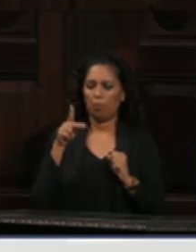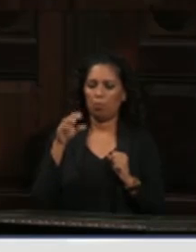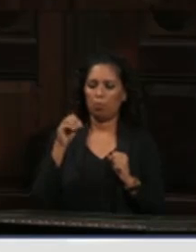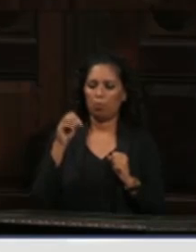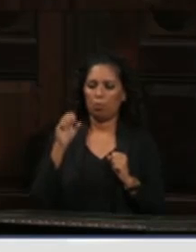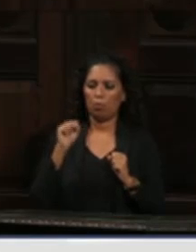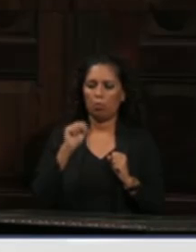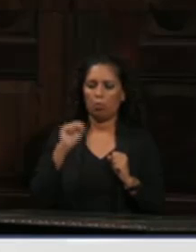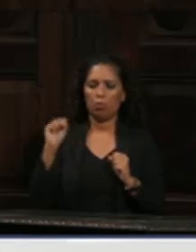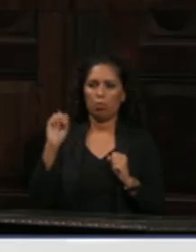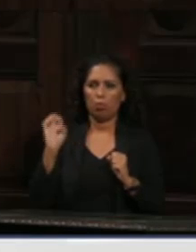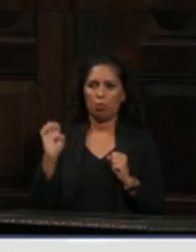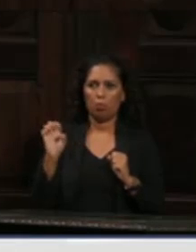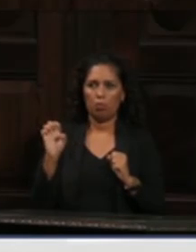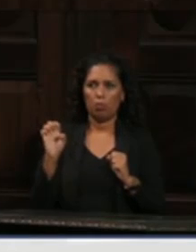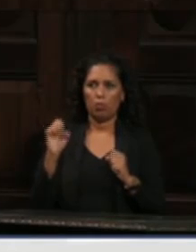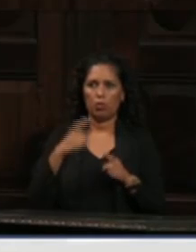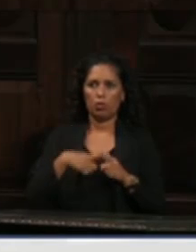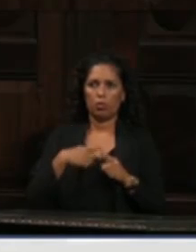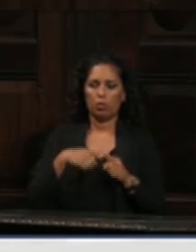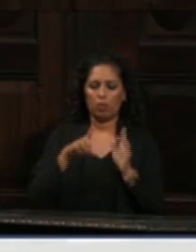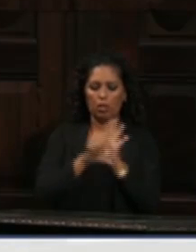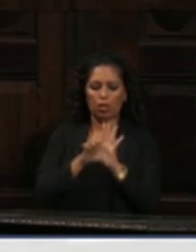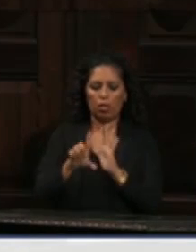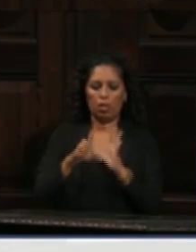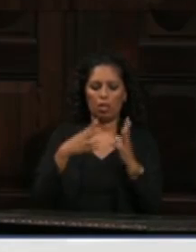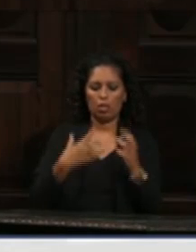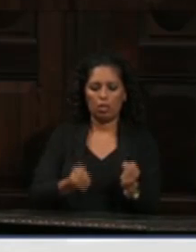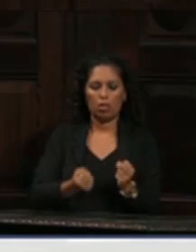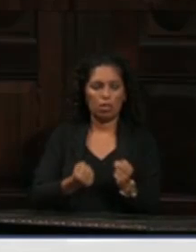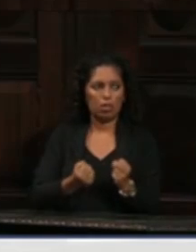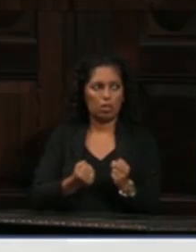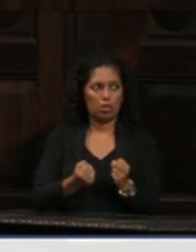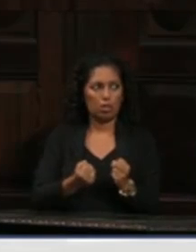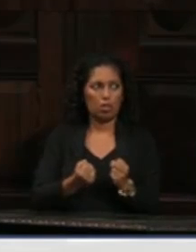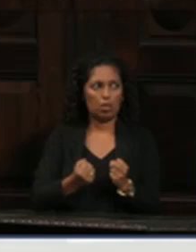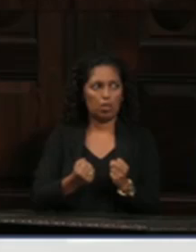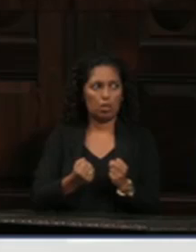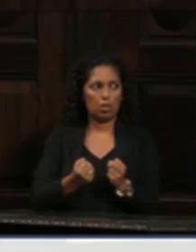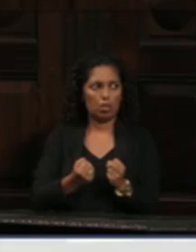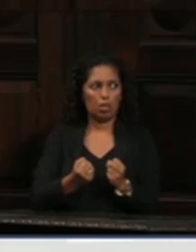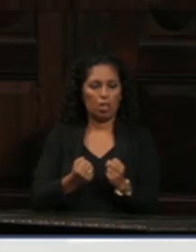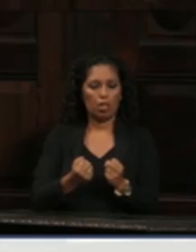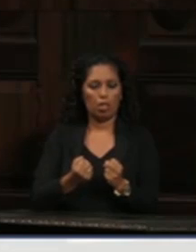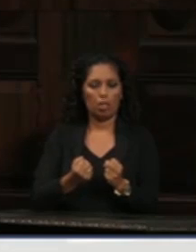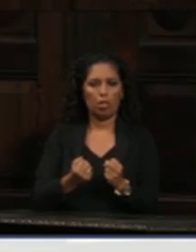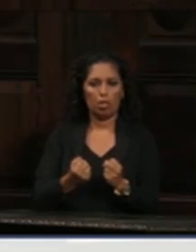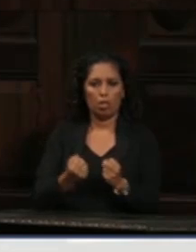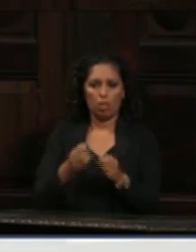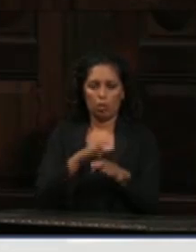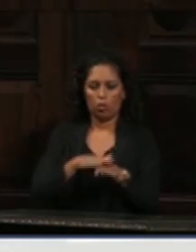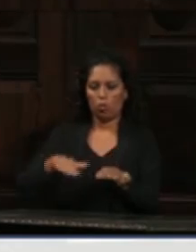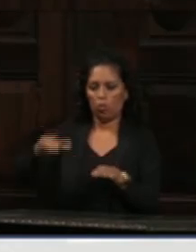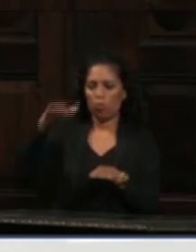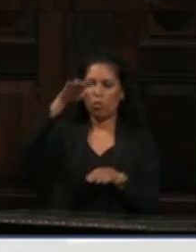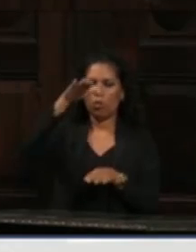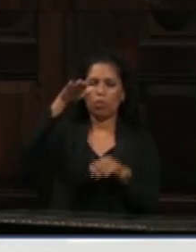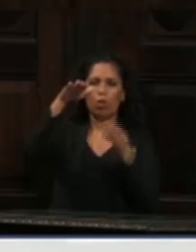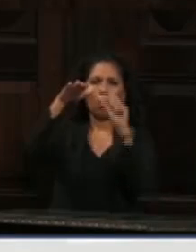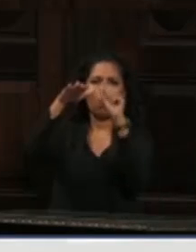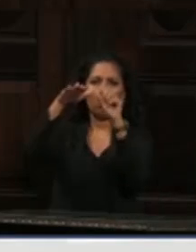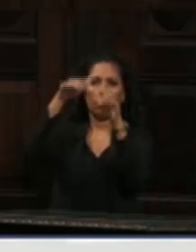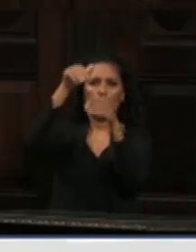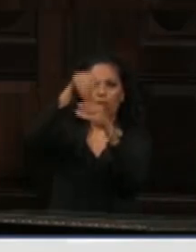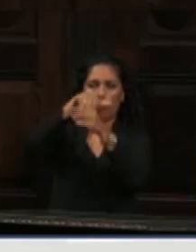porque a eles estariam garantidos a soberania popular. Está claro, está